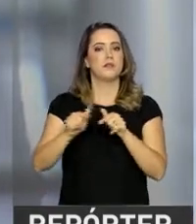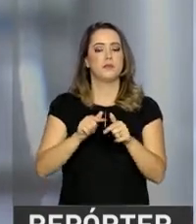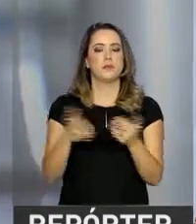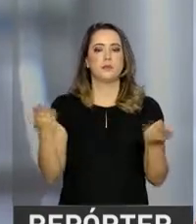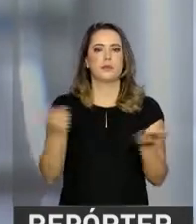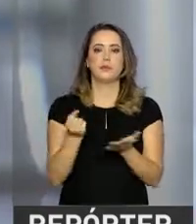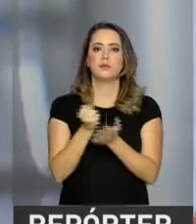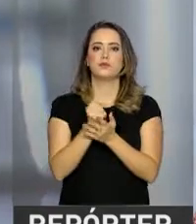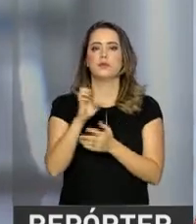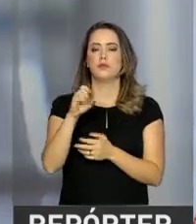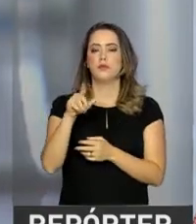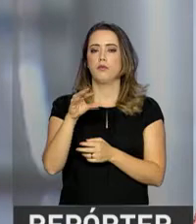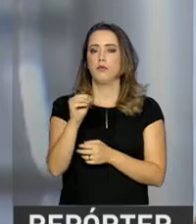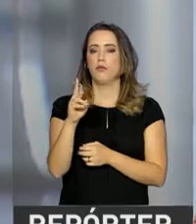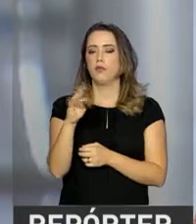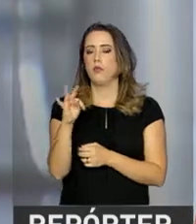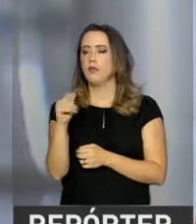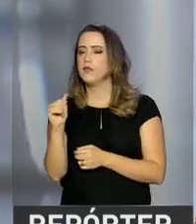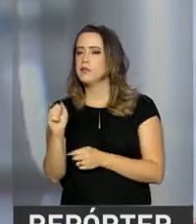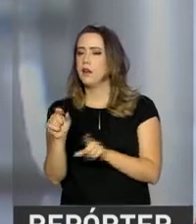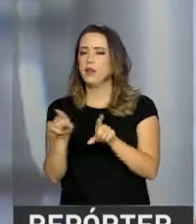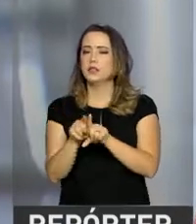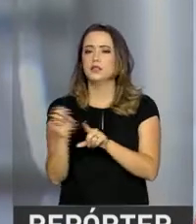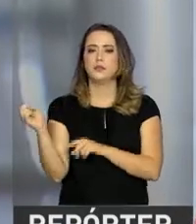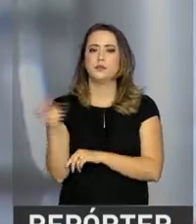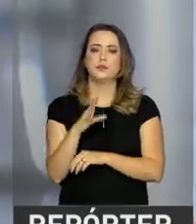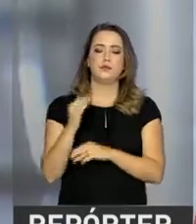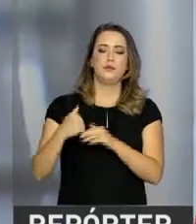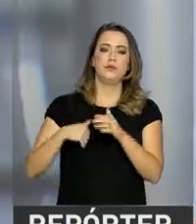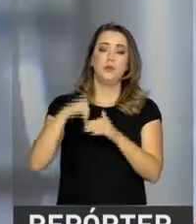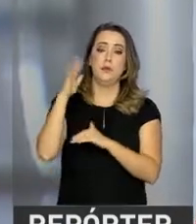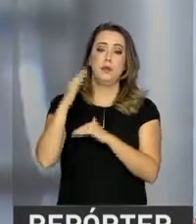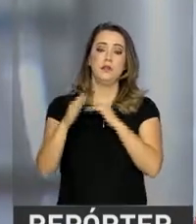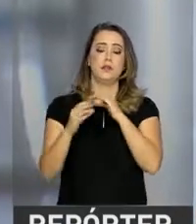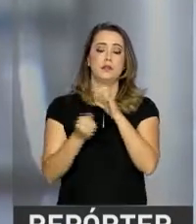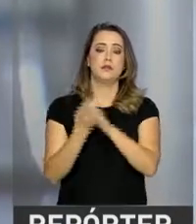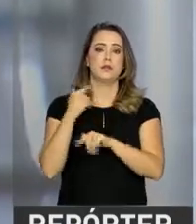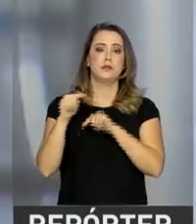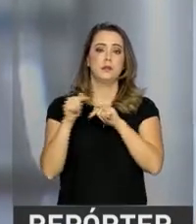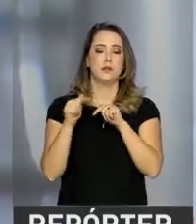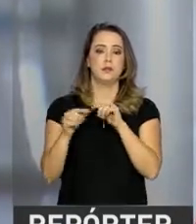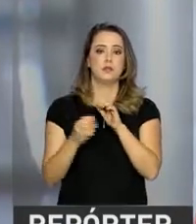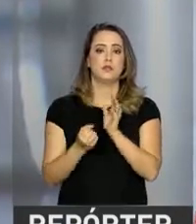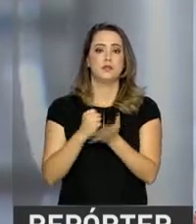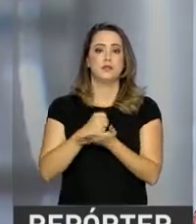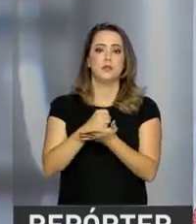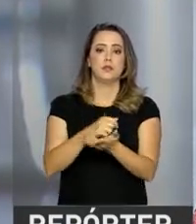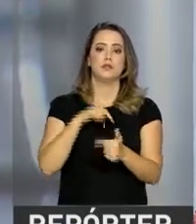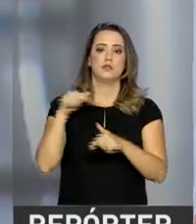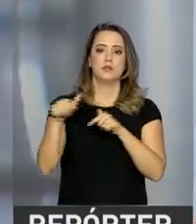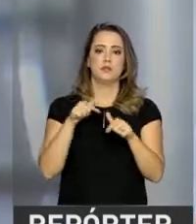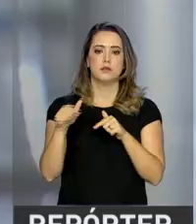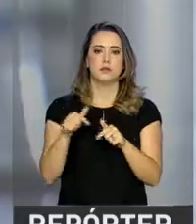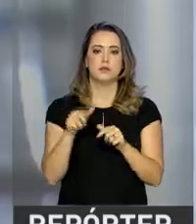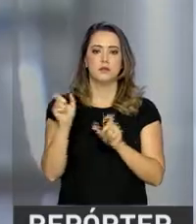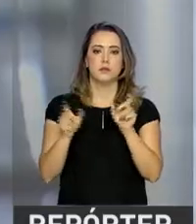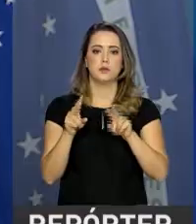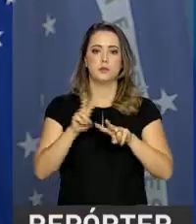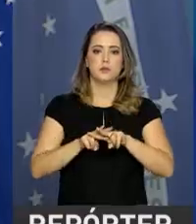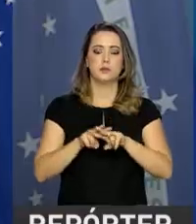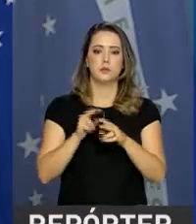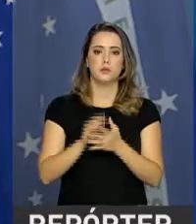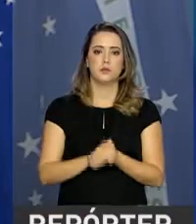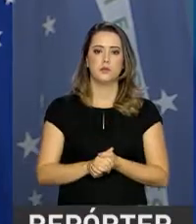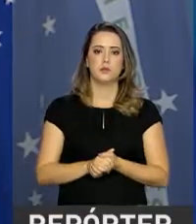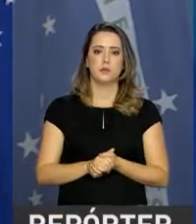resgata a expectativa é que aumente o número de empresas interessadas em oferecer trabalho para os presos